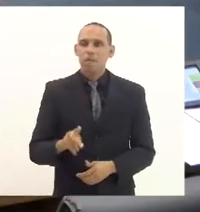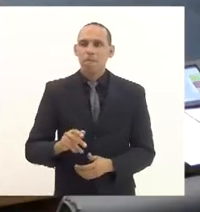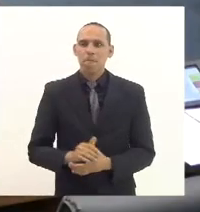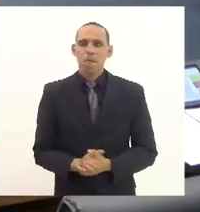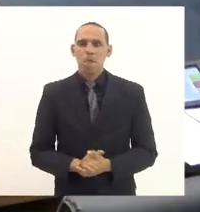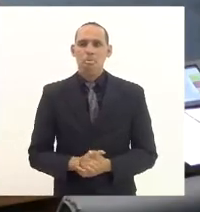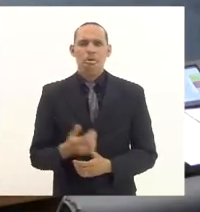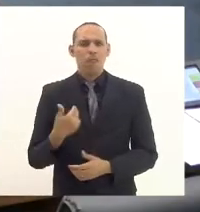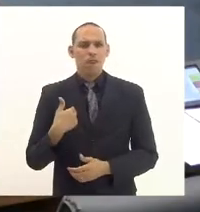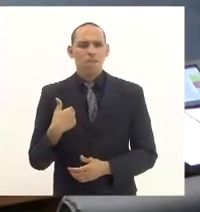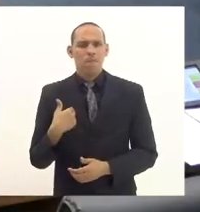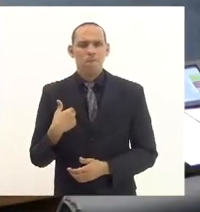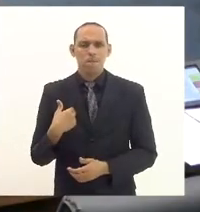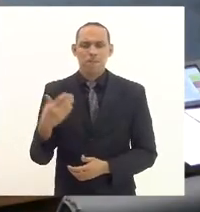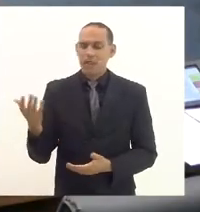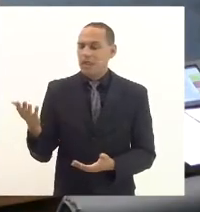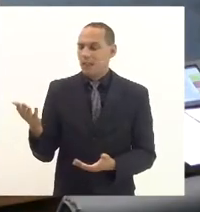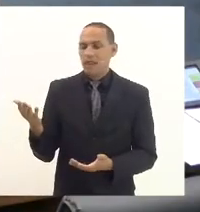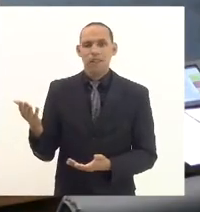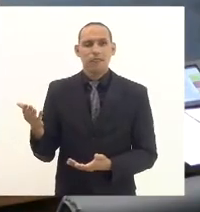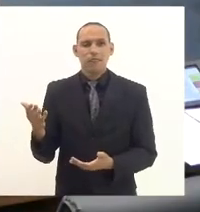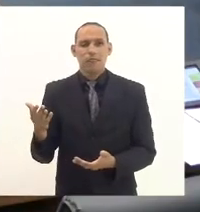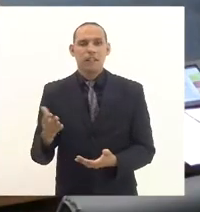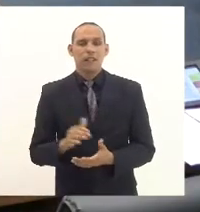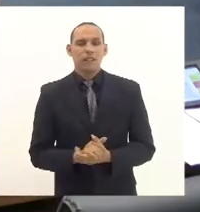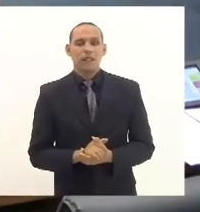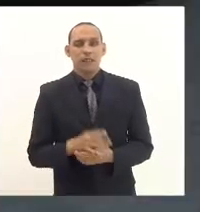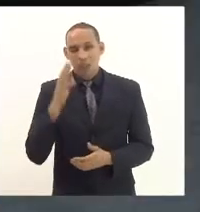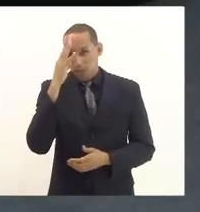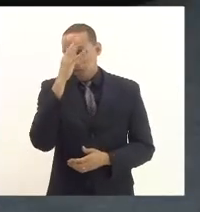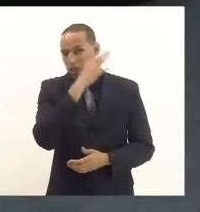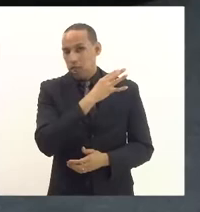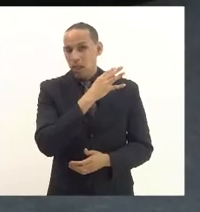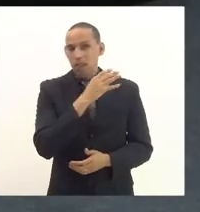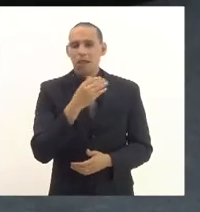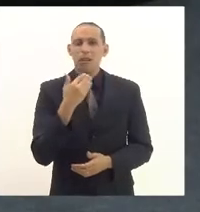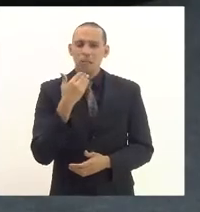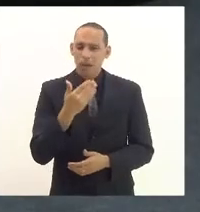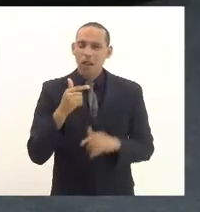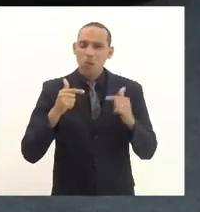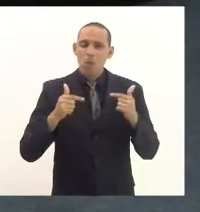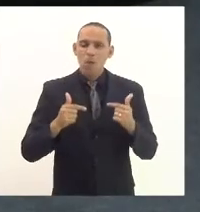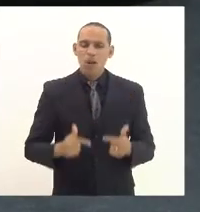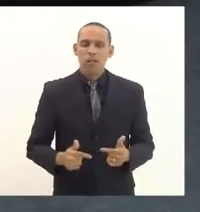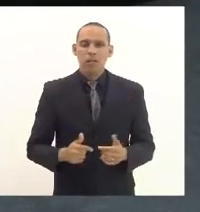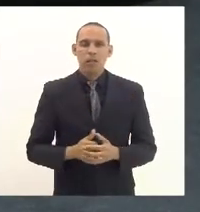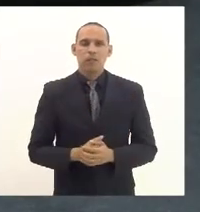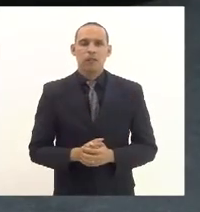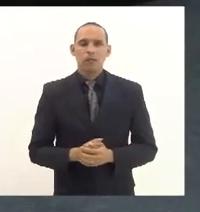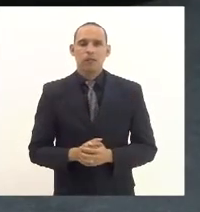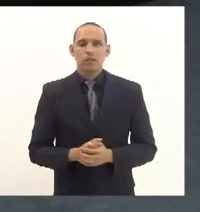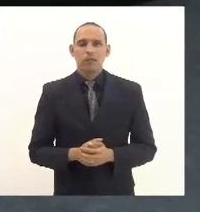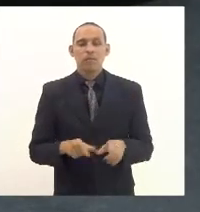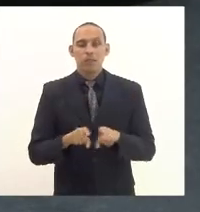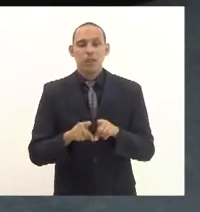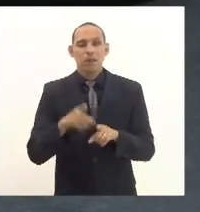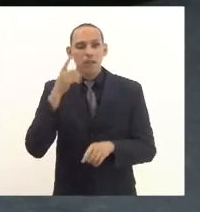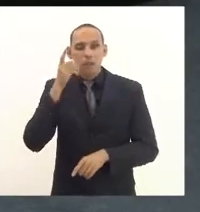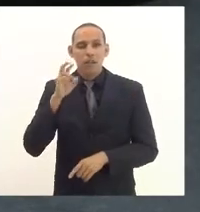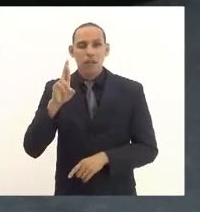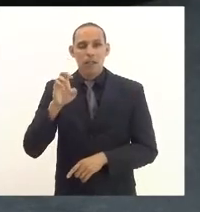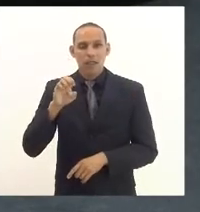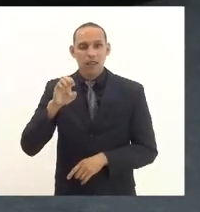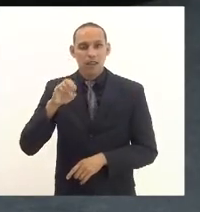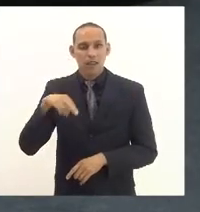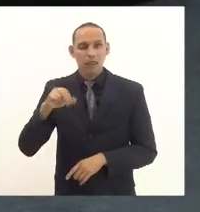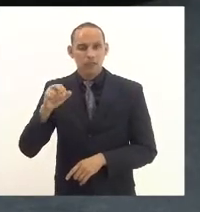eu estava ali entretido. Posso rodar? Eu queria pedir a minha abstenção e do deputado Renan